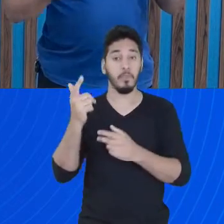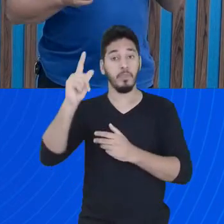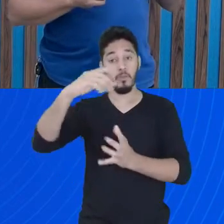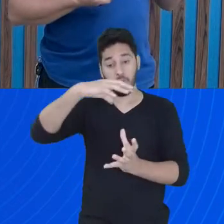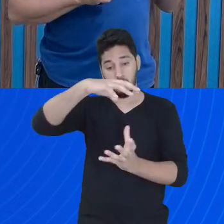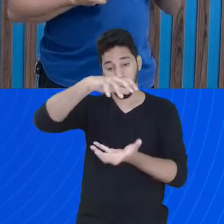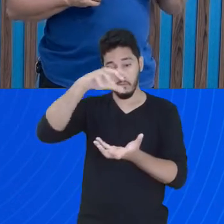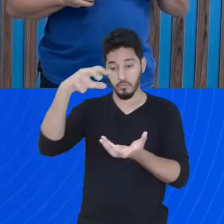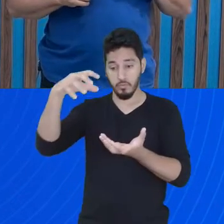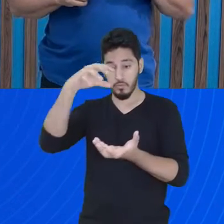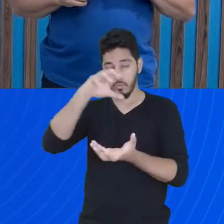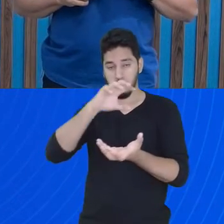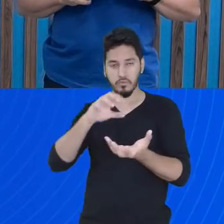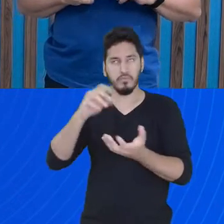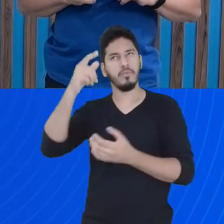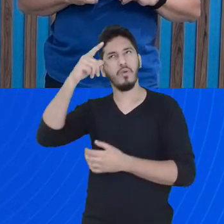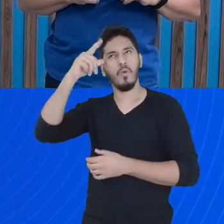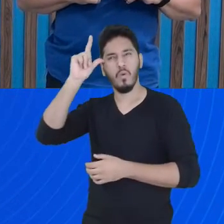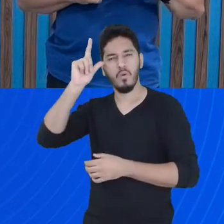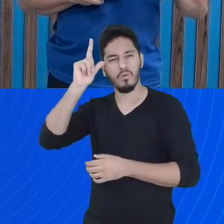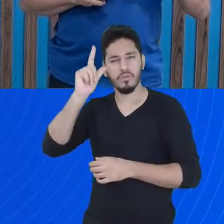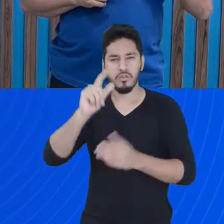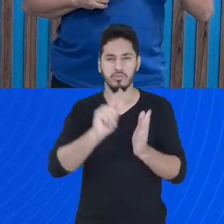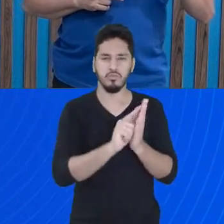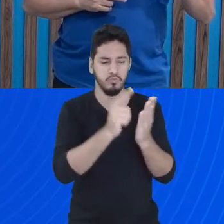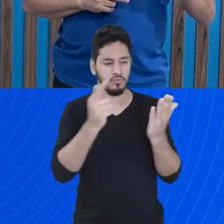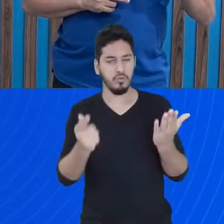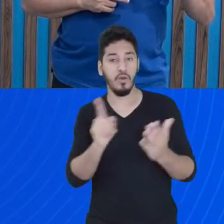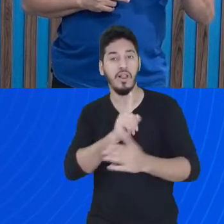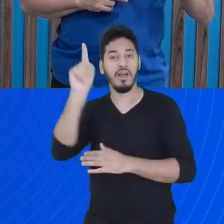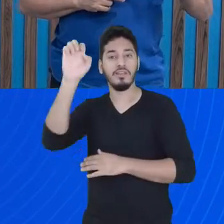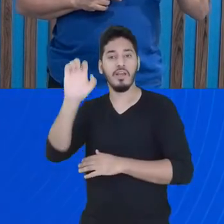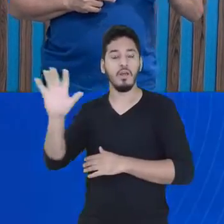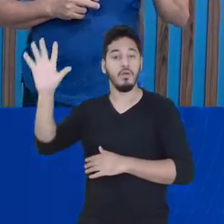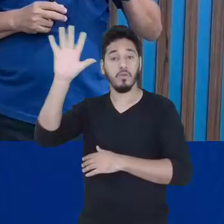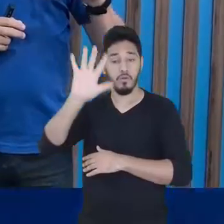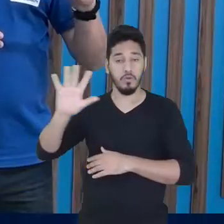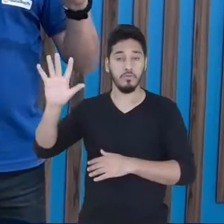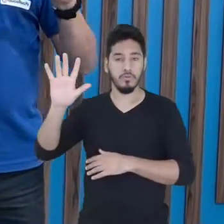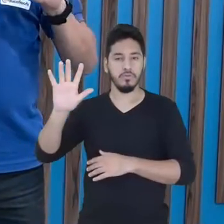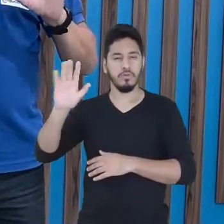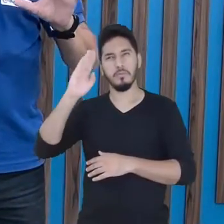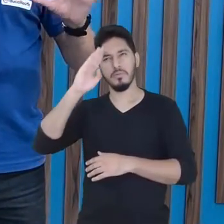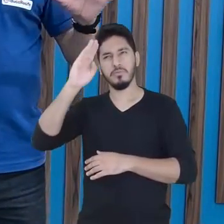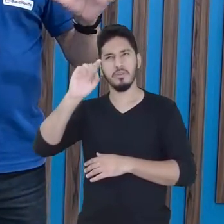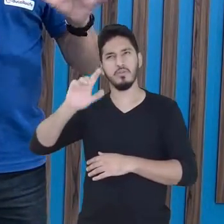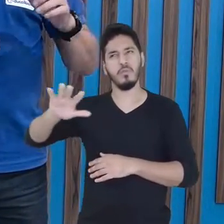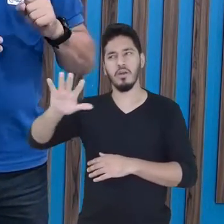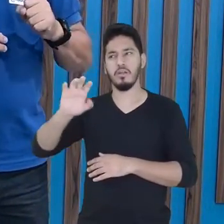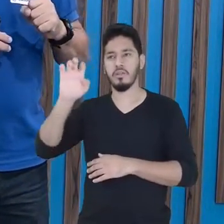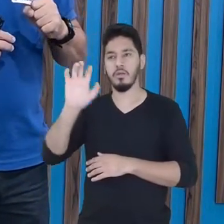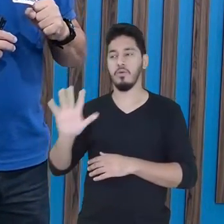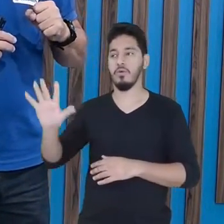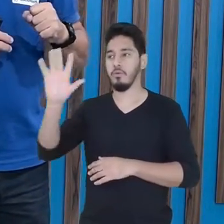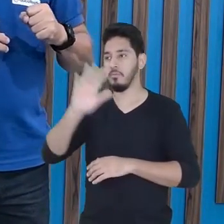mundo, professora Vanessa, ontem saiu no jornal que a Europa está passando, principalmente uma parte da Europa, olha,